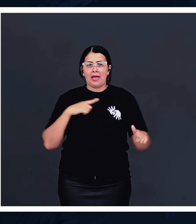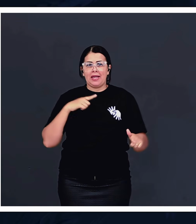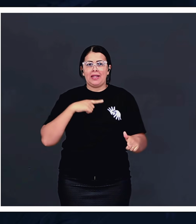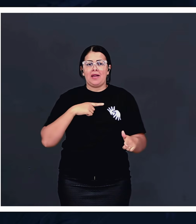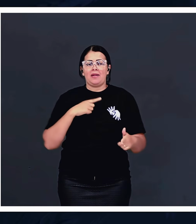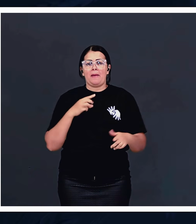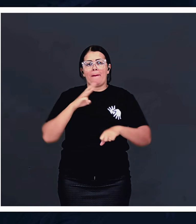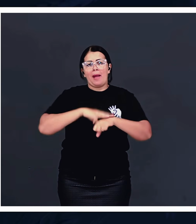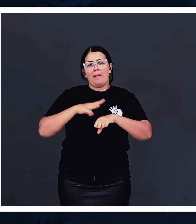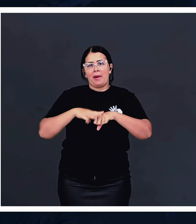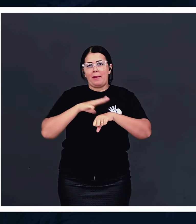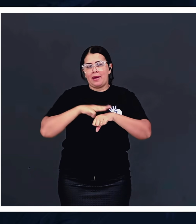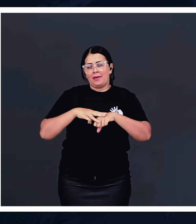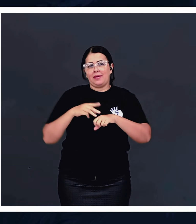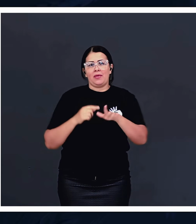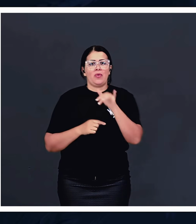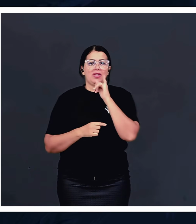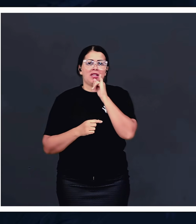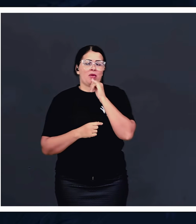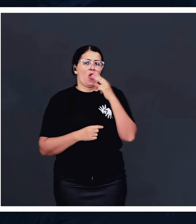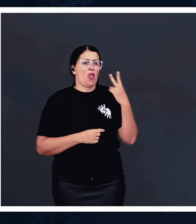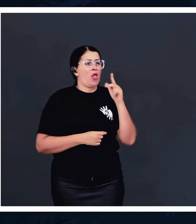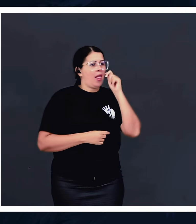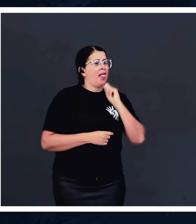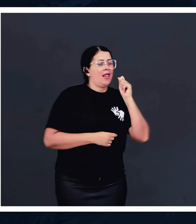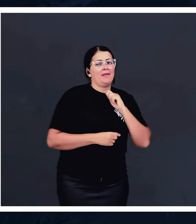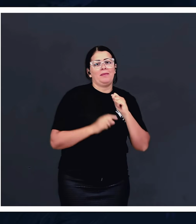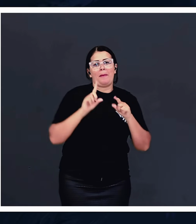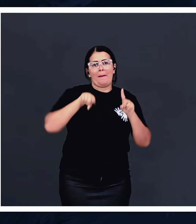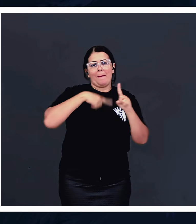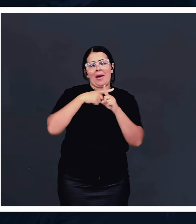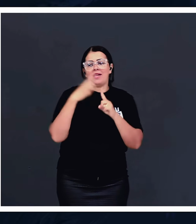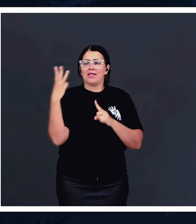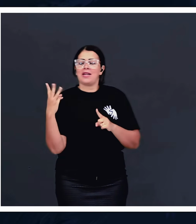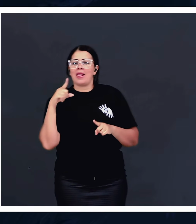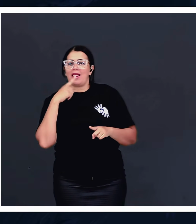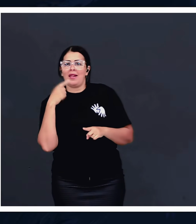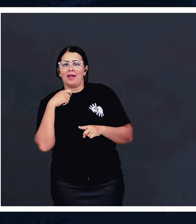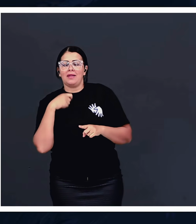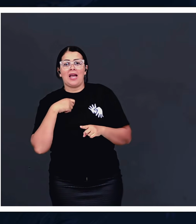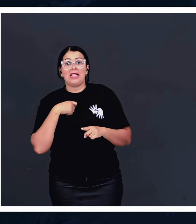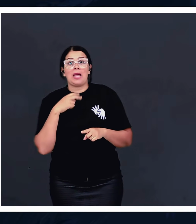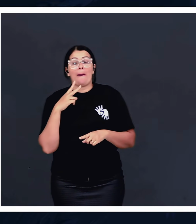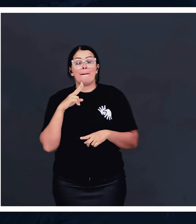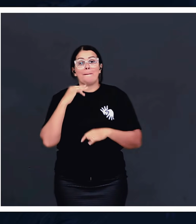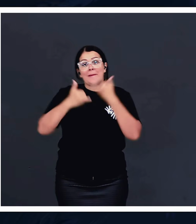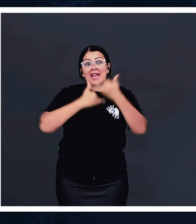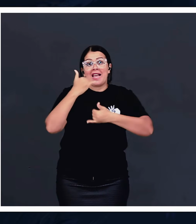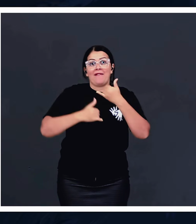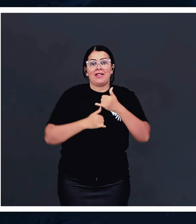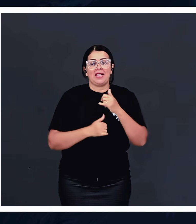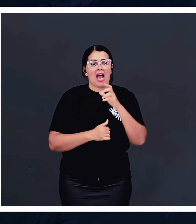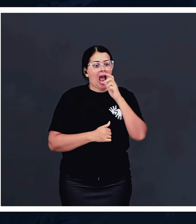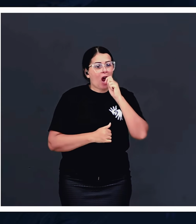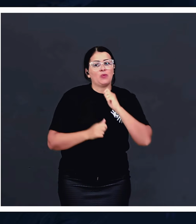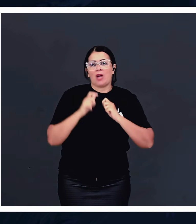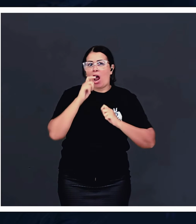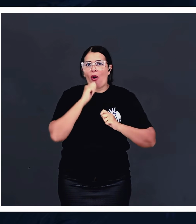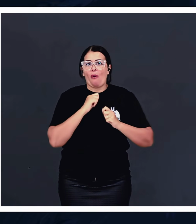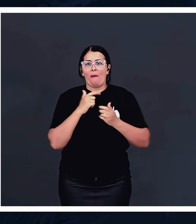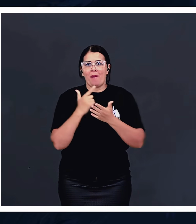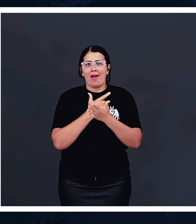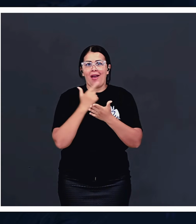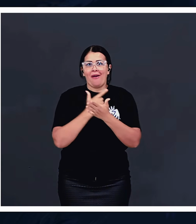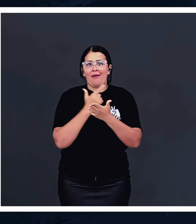de matemática, 2 picolé, mais 2, mais 3 picolé, 5 picolé. A gente brincava de comer as ilustrações do livro.